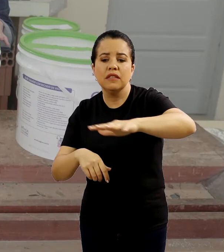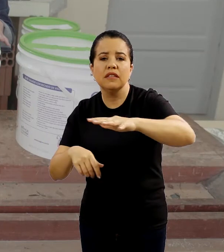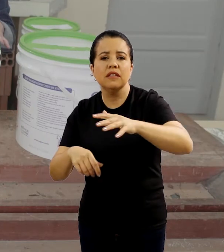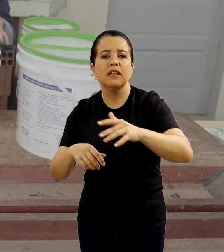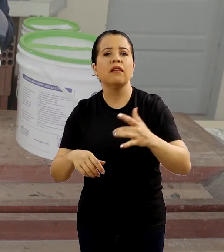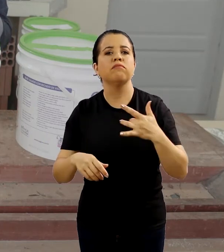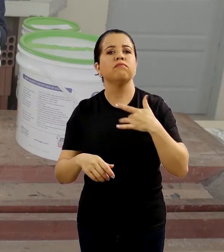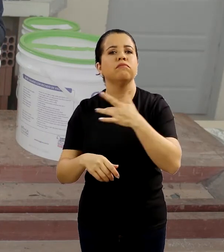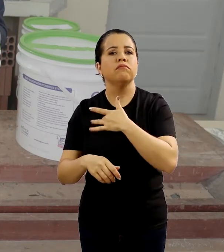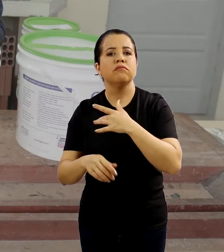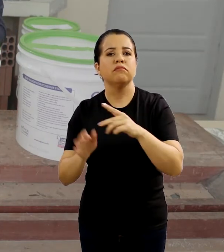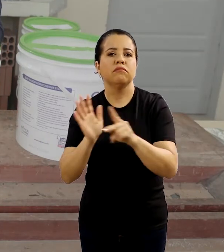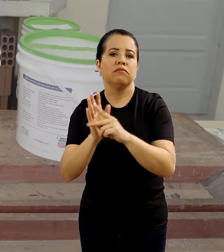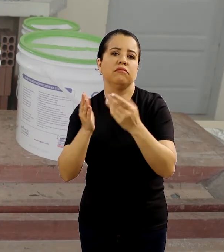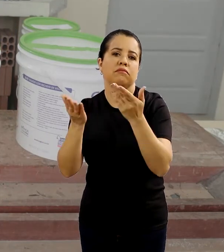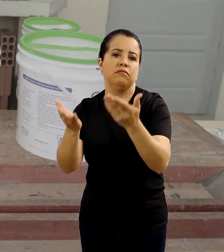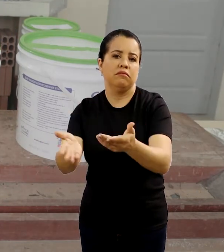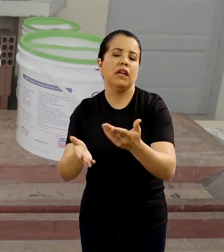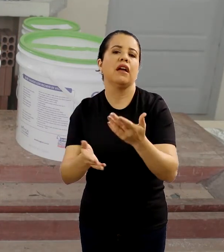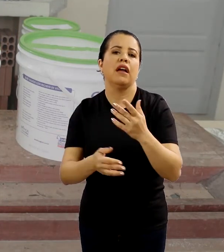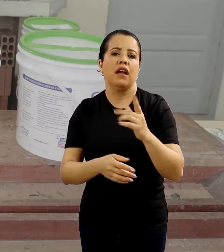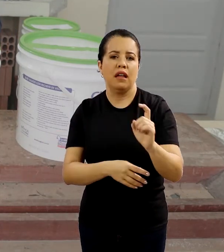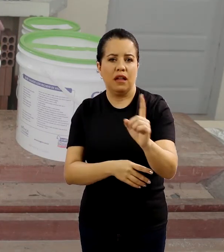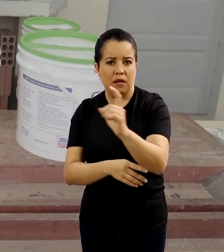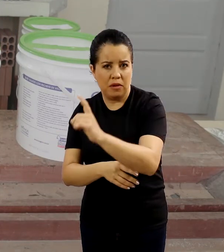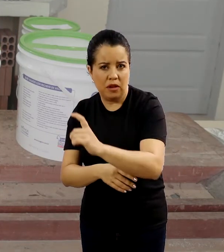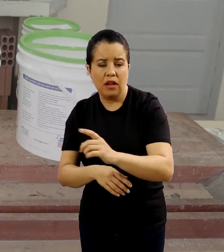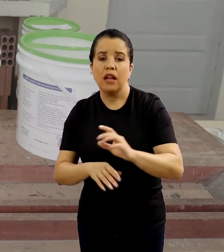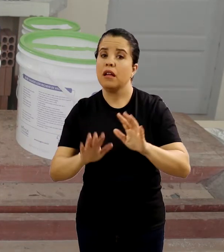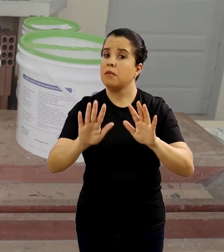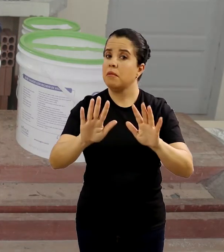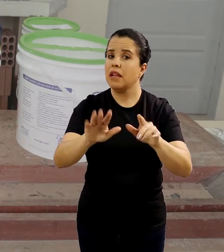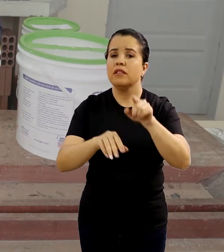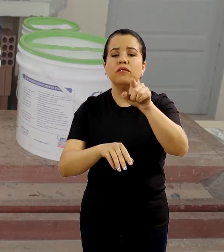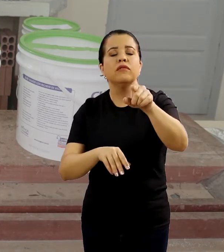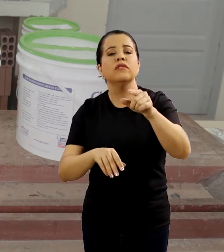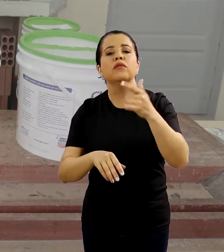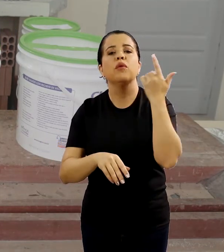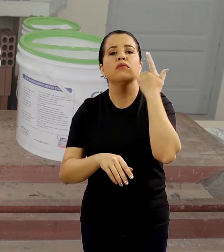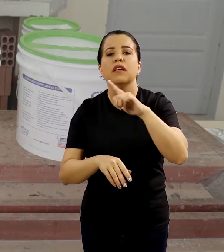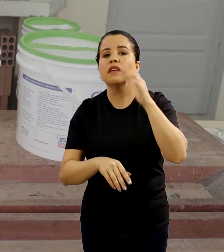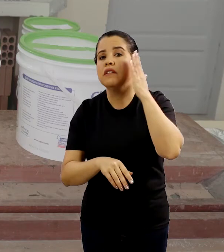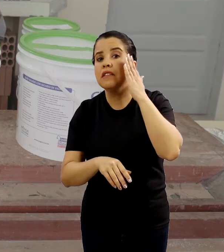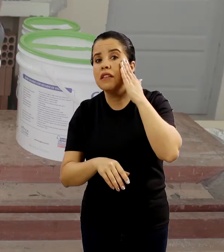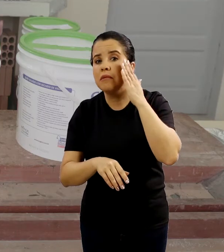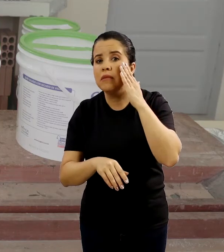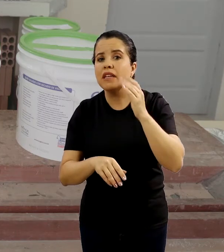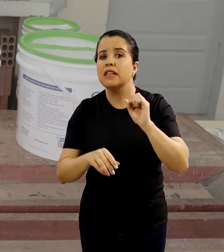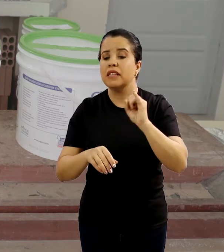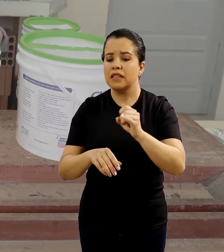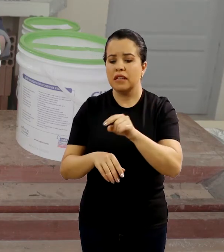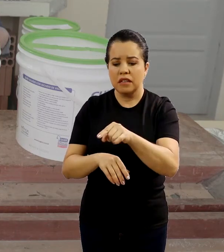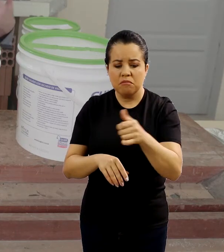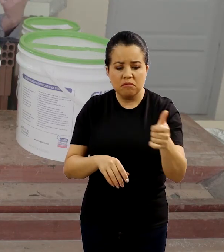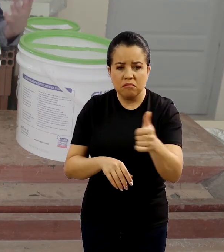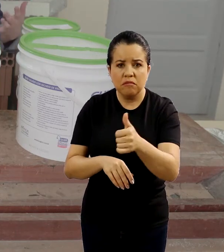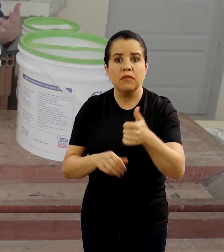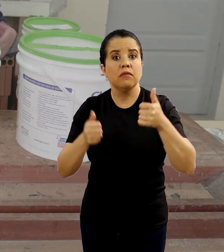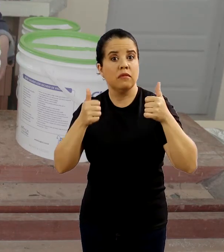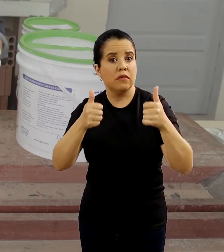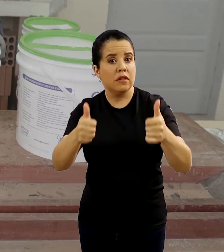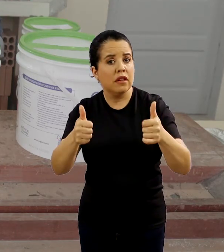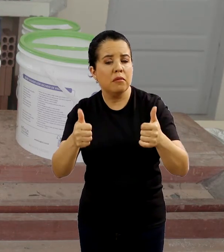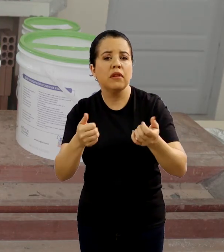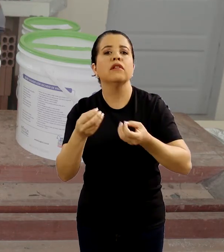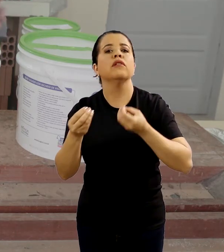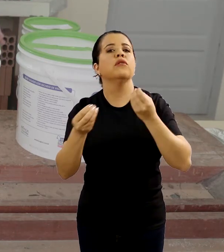você observe que as minhocas estão tentando fugir do minhocário, isso é um sinal de que tem alguma coisa errada. Então você precisa observar se está fornecendo uma quantidade muito